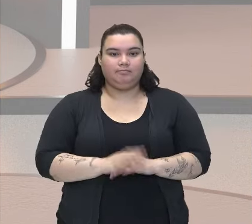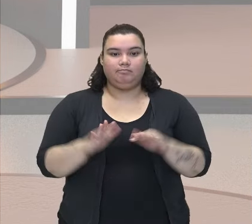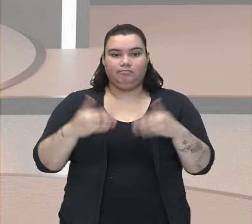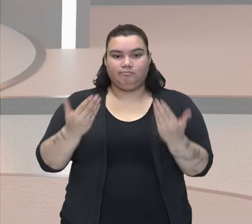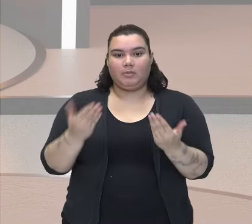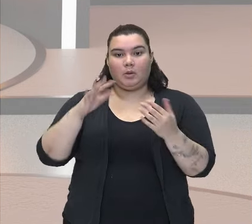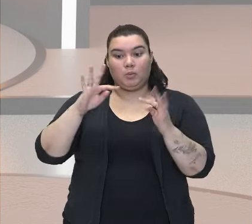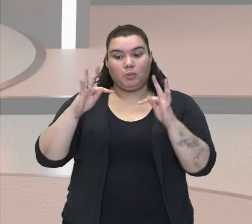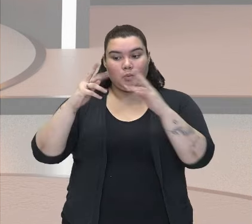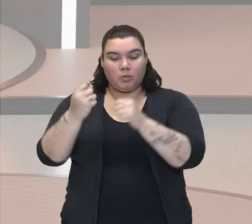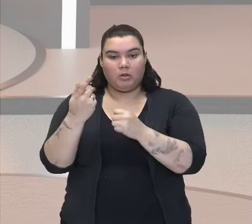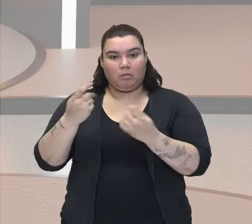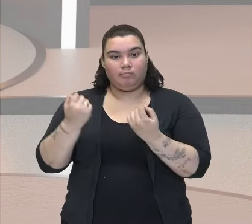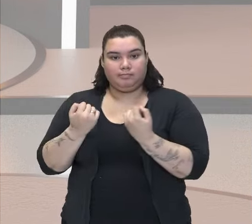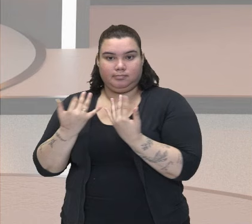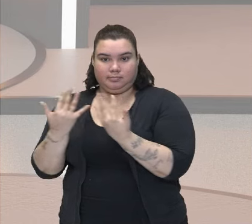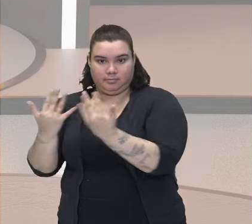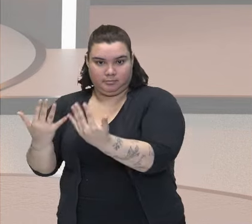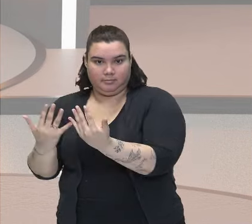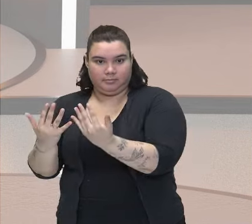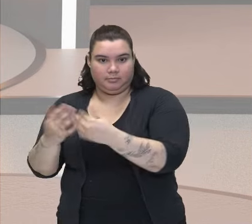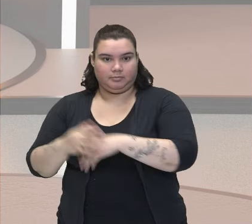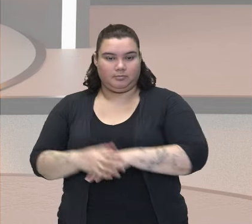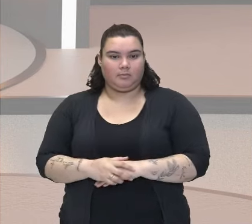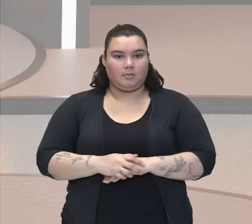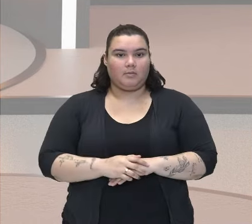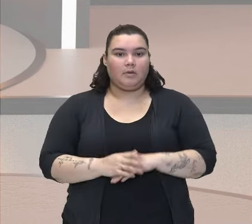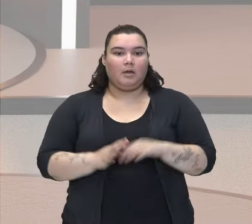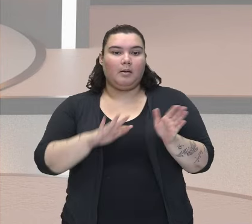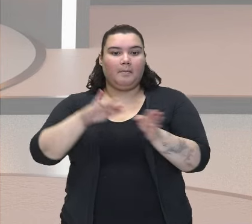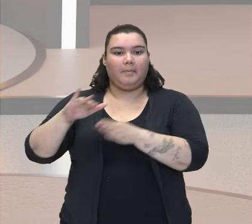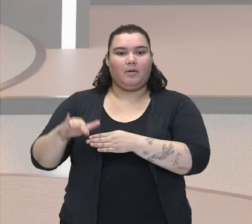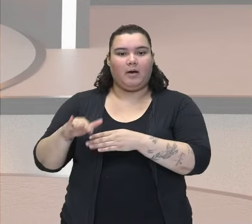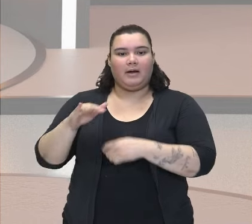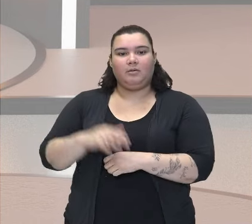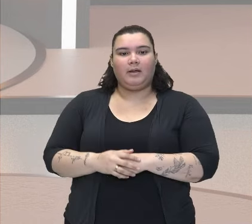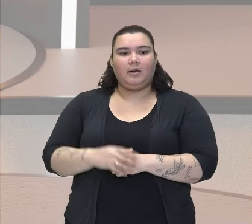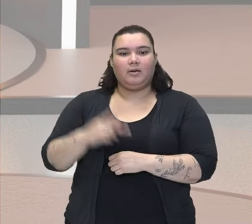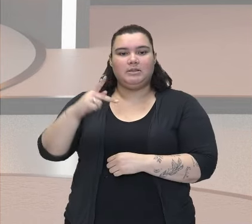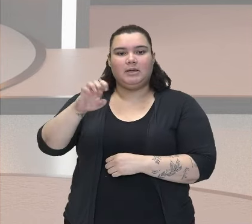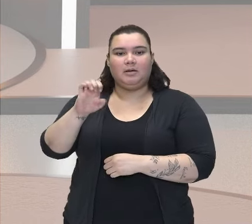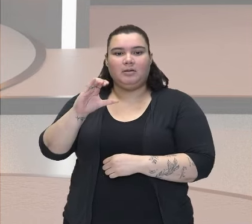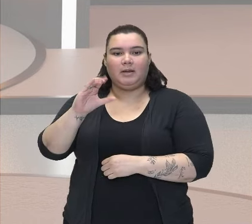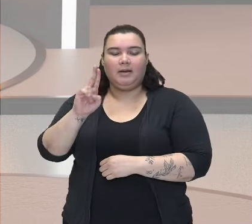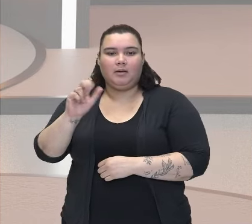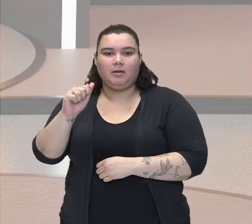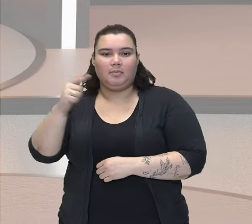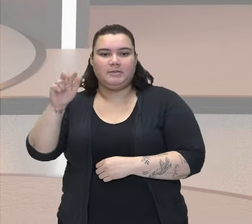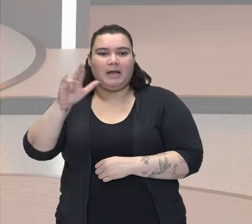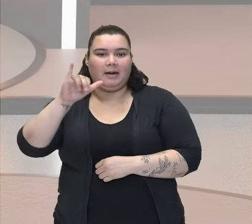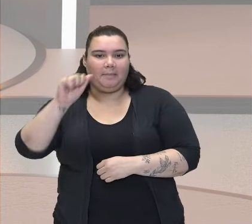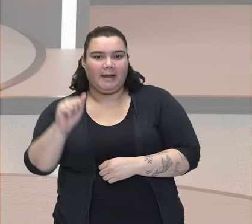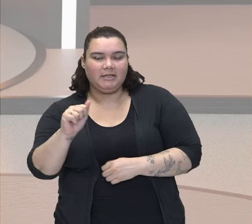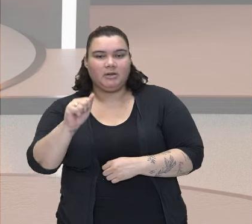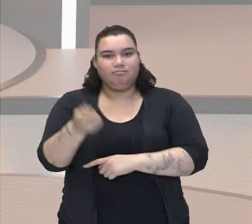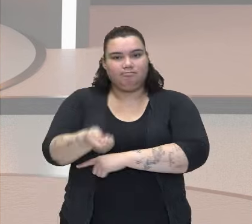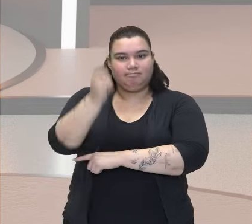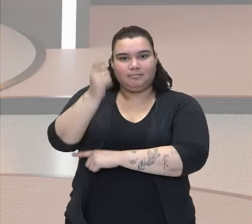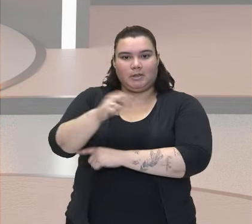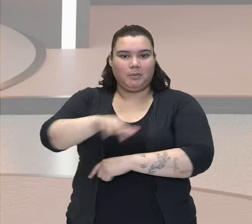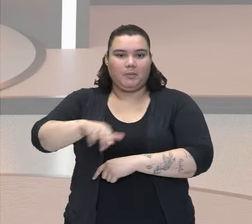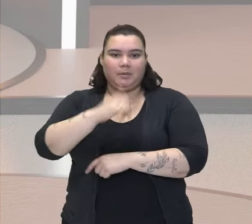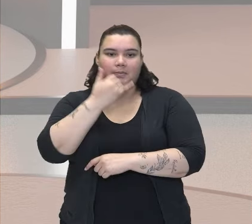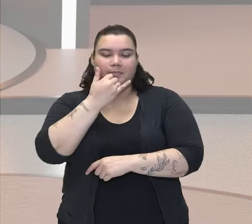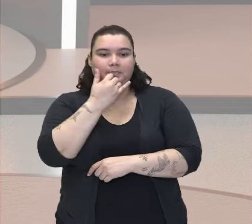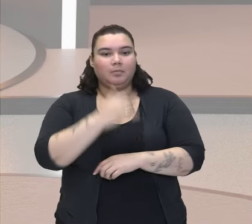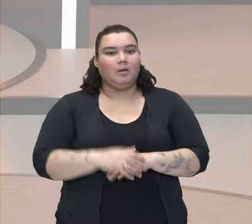na parte de cultivo. E já a pecuária, como é que vai estar caracterizado? Gente, a pecuária ela vai ser praticada na parte do centro-oeste